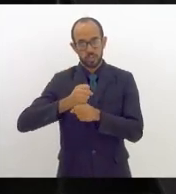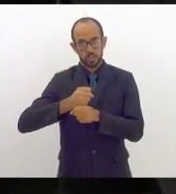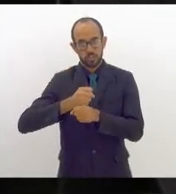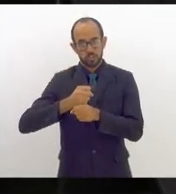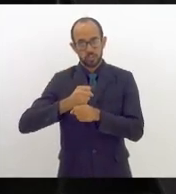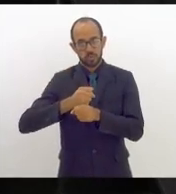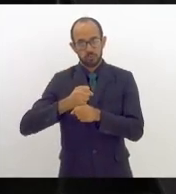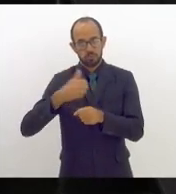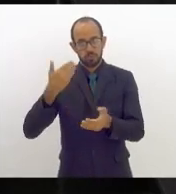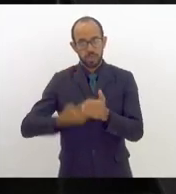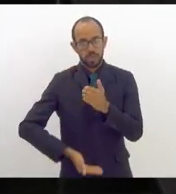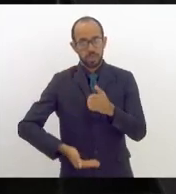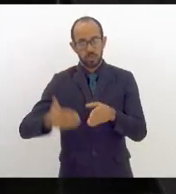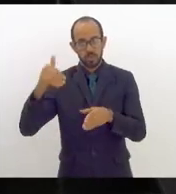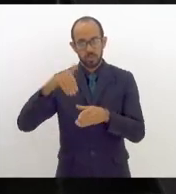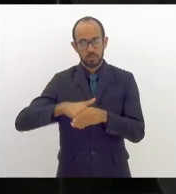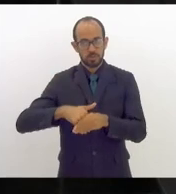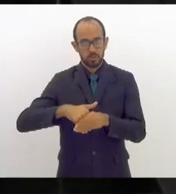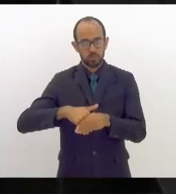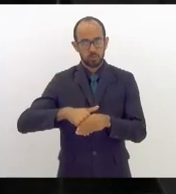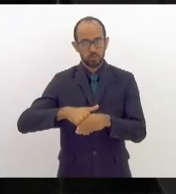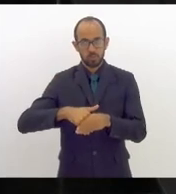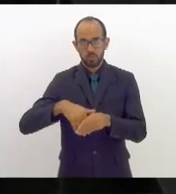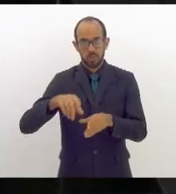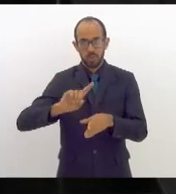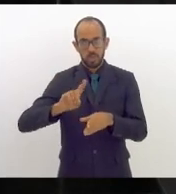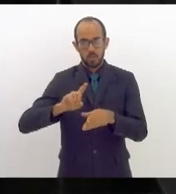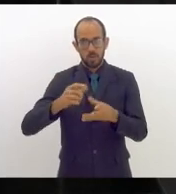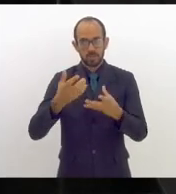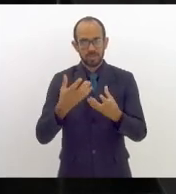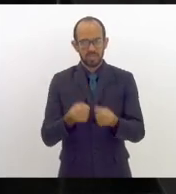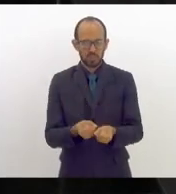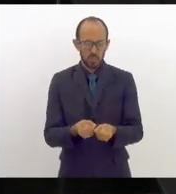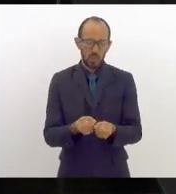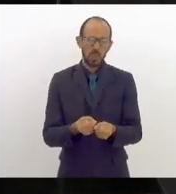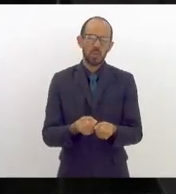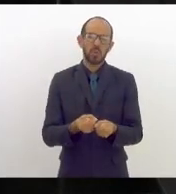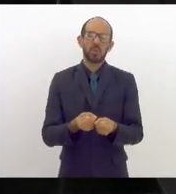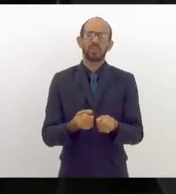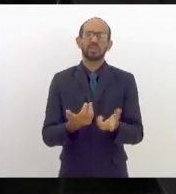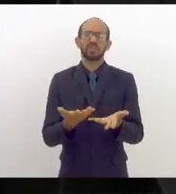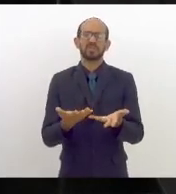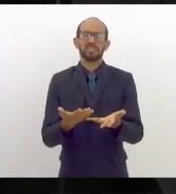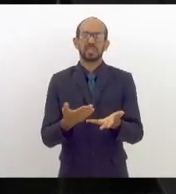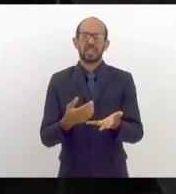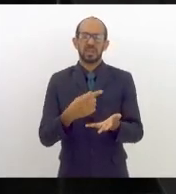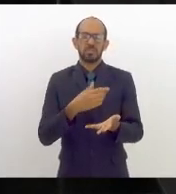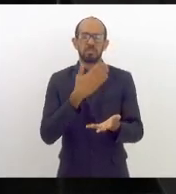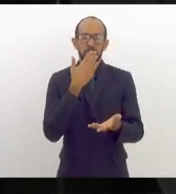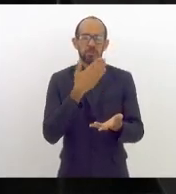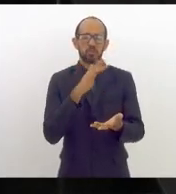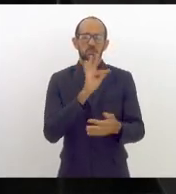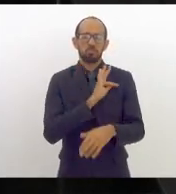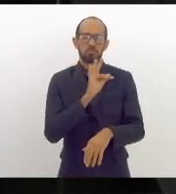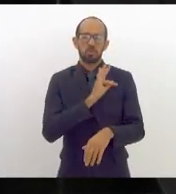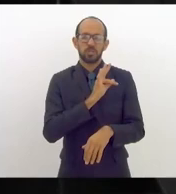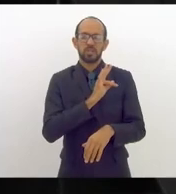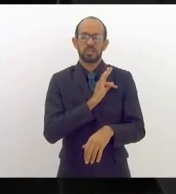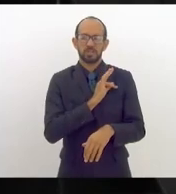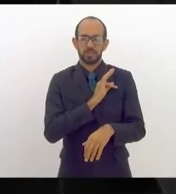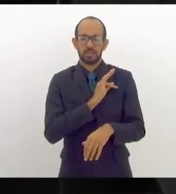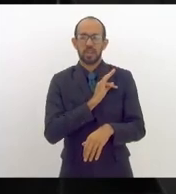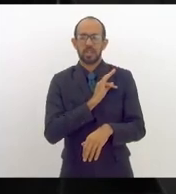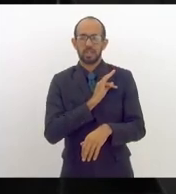perdeu a eleição e não se conformou com o resultado chegou até a recorrer a polícia chegou a recorrer a polícia